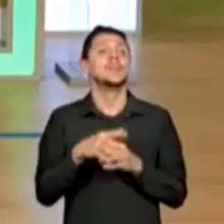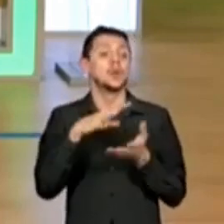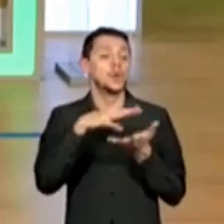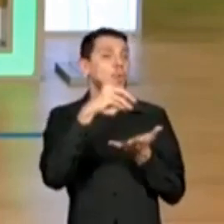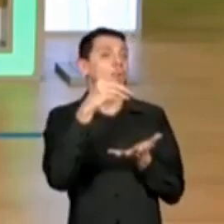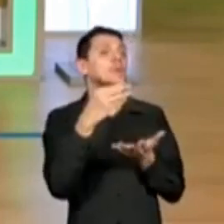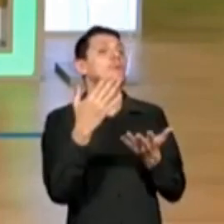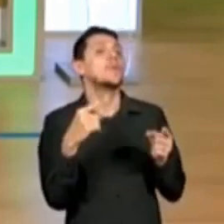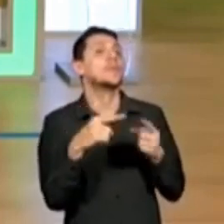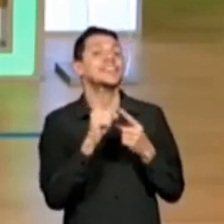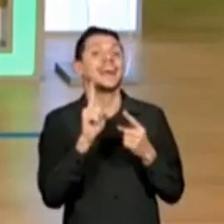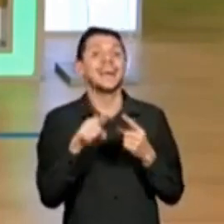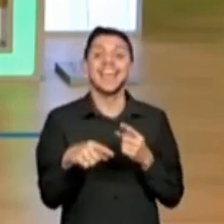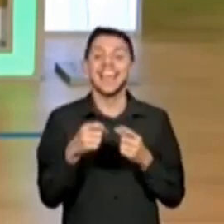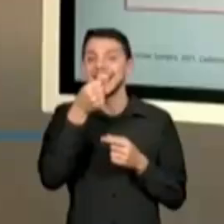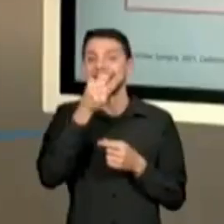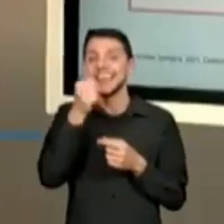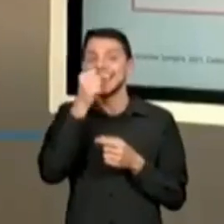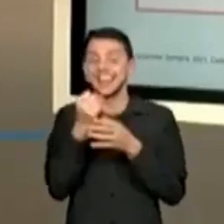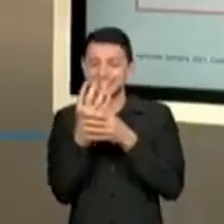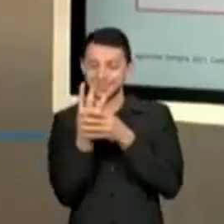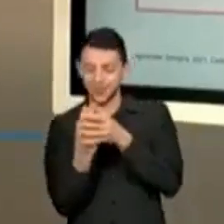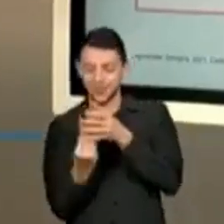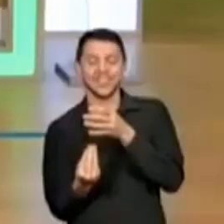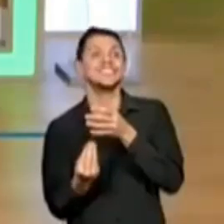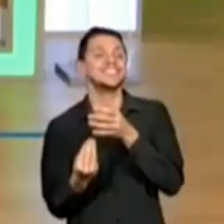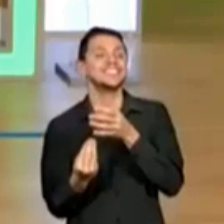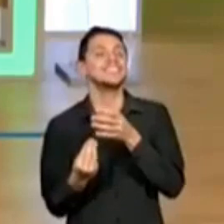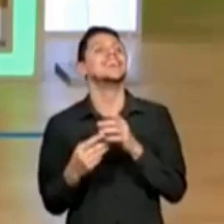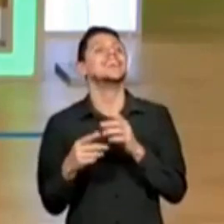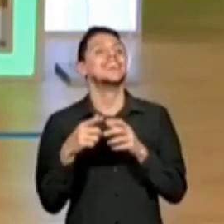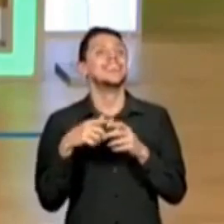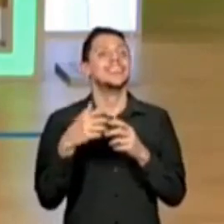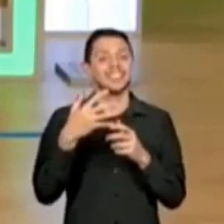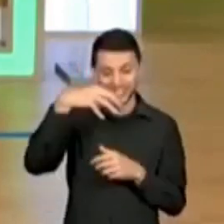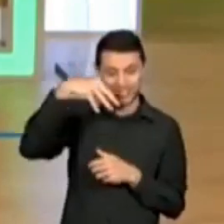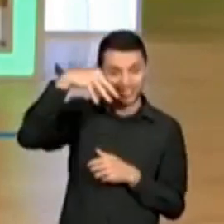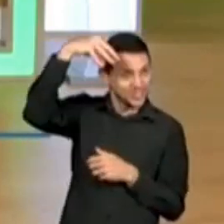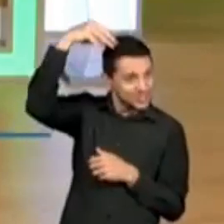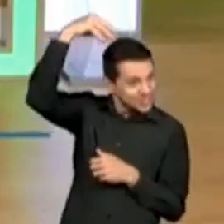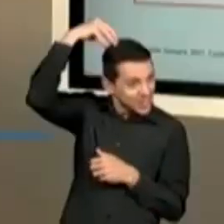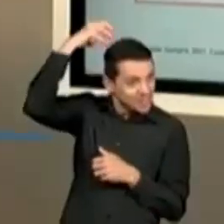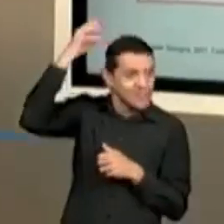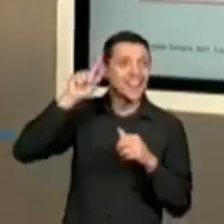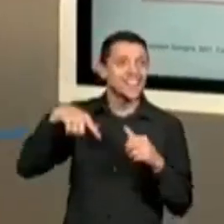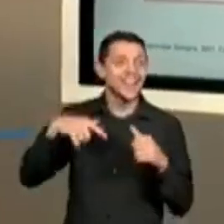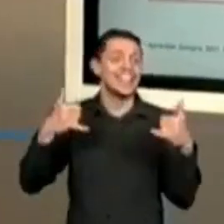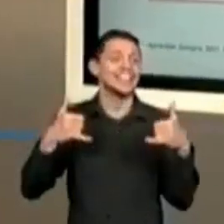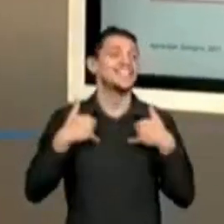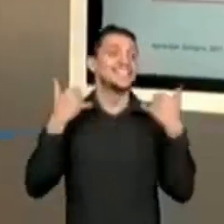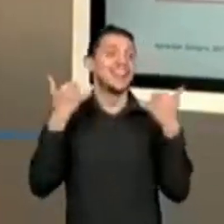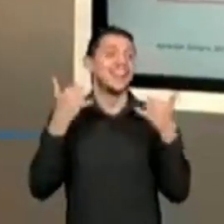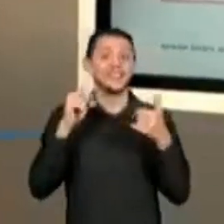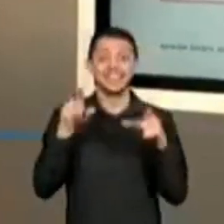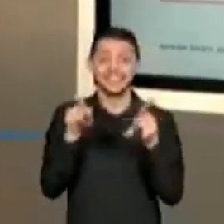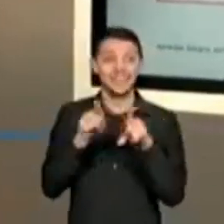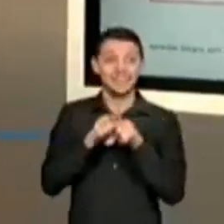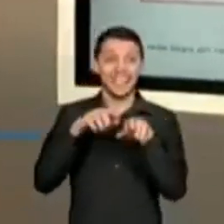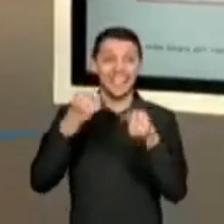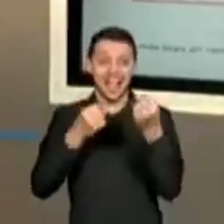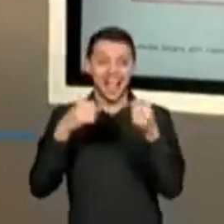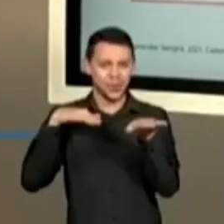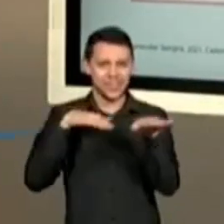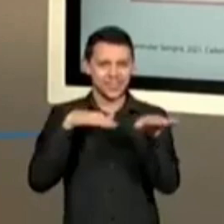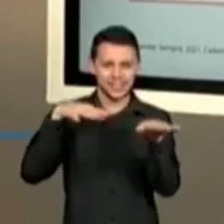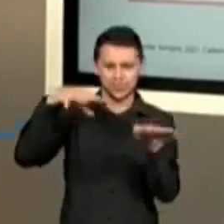A casquinha. O chapéu de aniversário. O cone de trânsito. O cone de trânsito. Tá vendo? Nunca mais ela vai esquecer